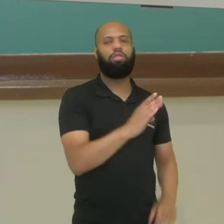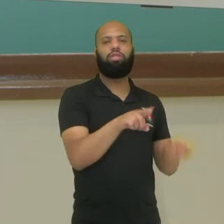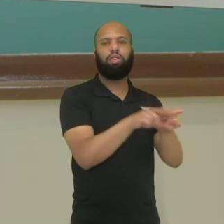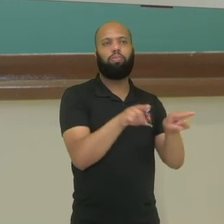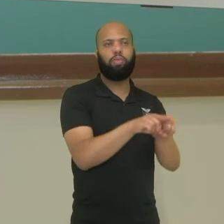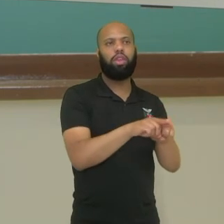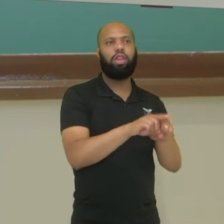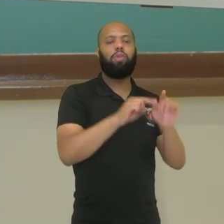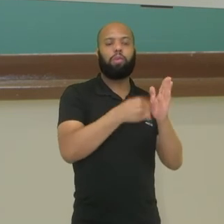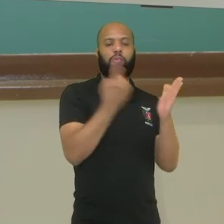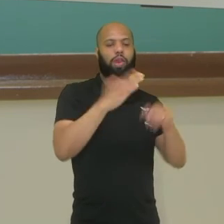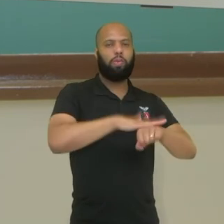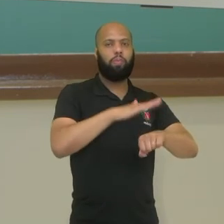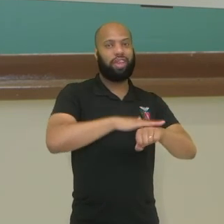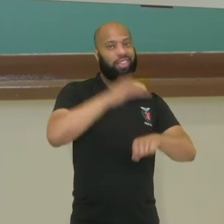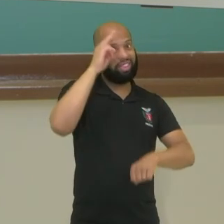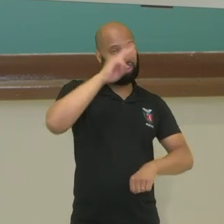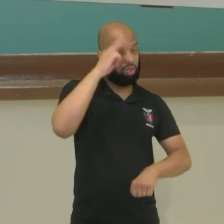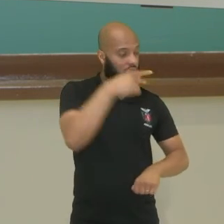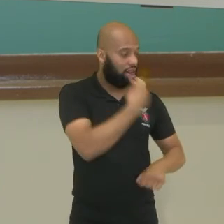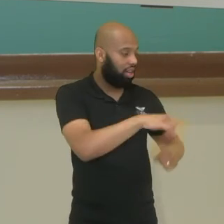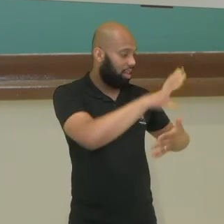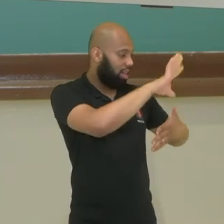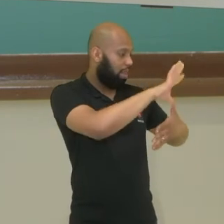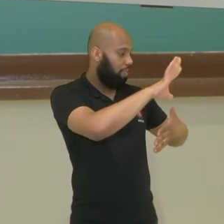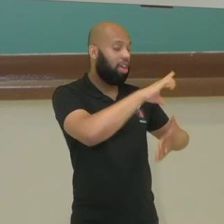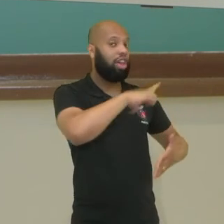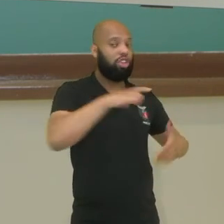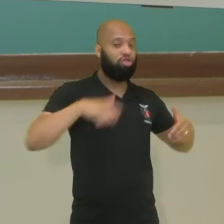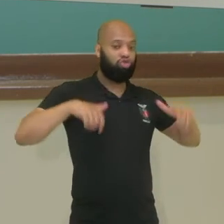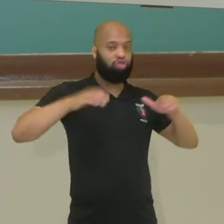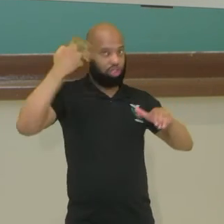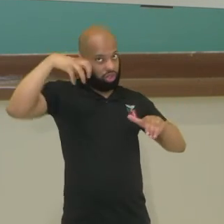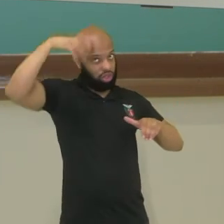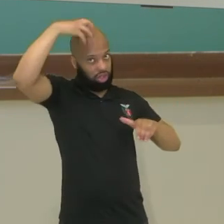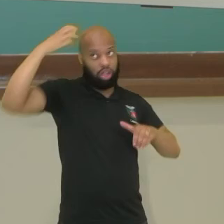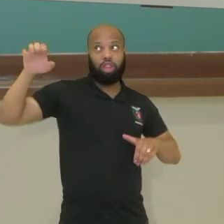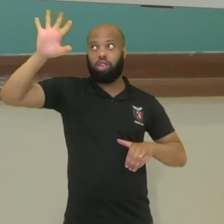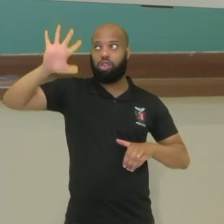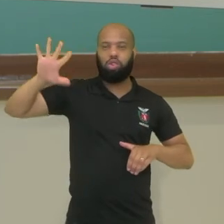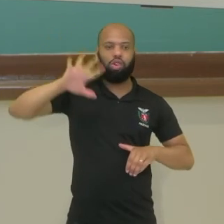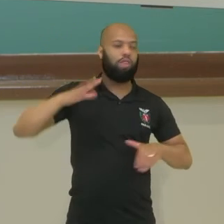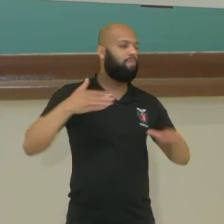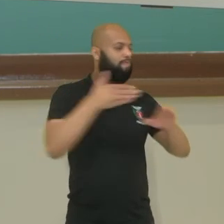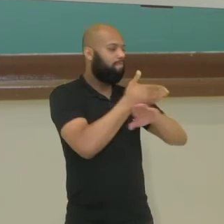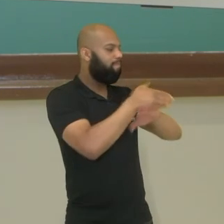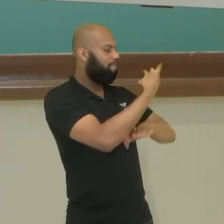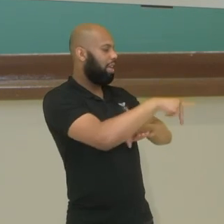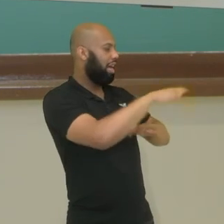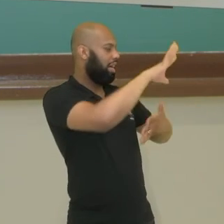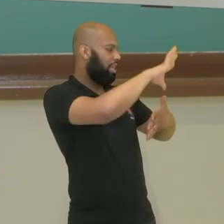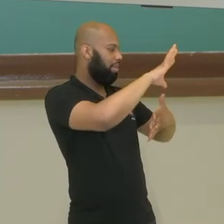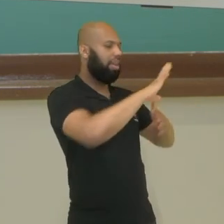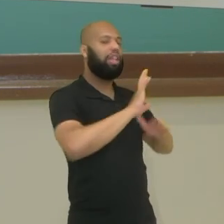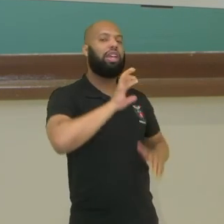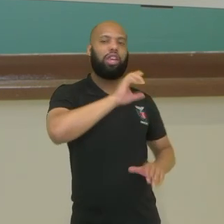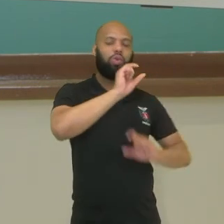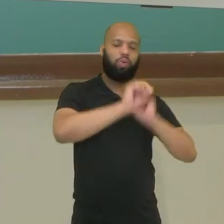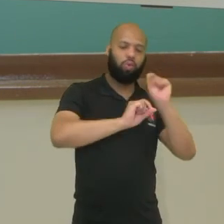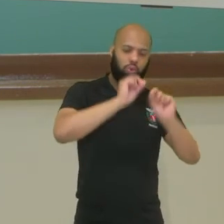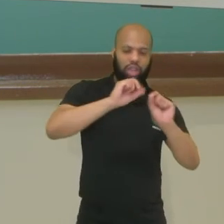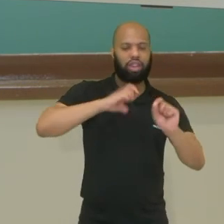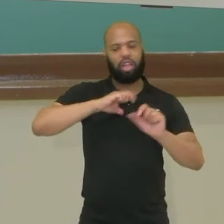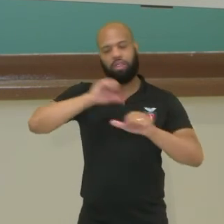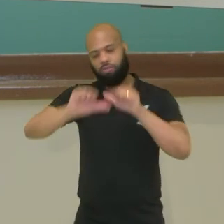Pela primeira vez na história da América, um monarca europeu punha os pés em território americano. Isso vai gerar aí as